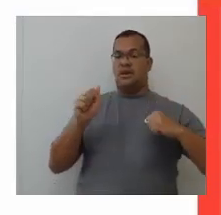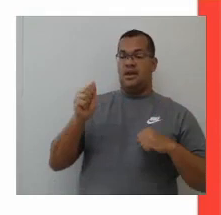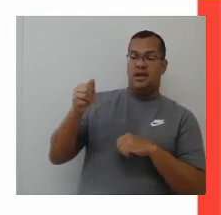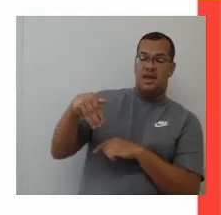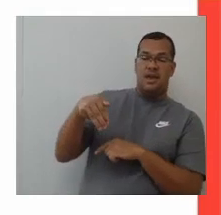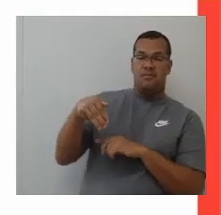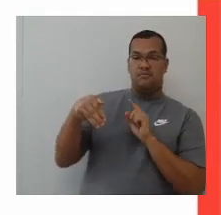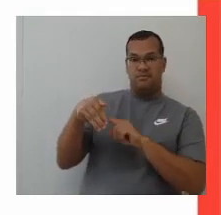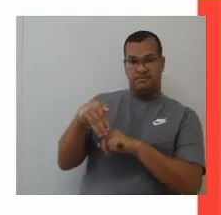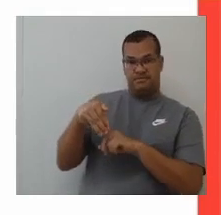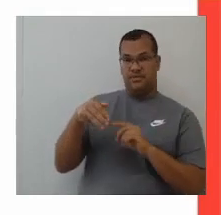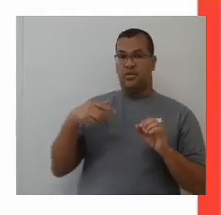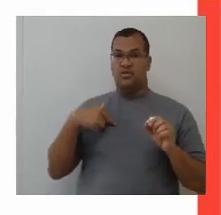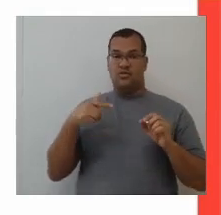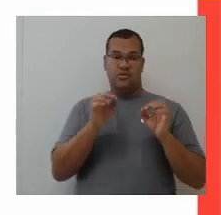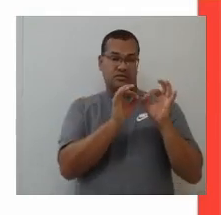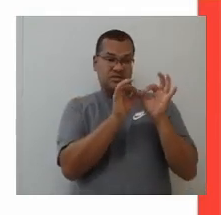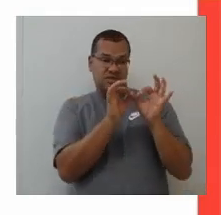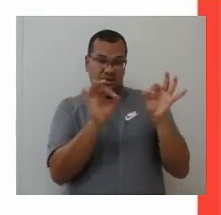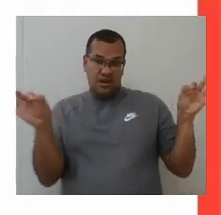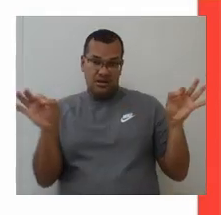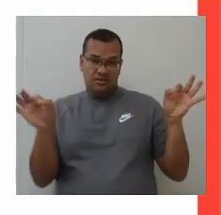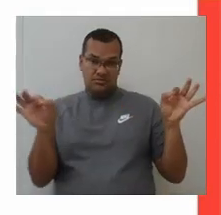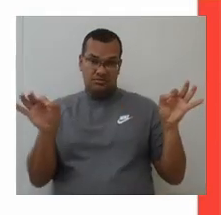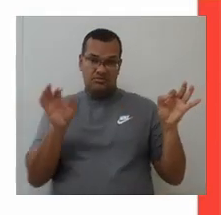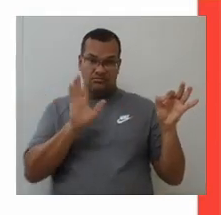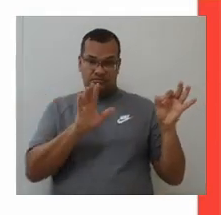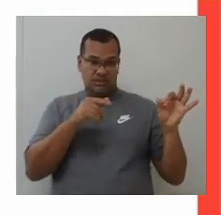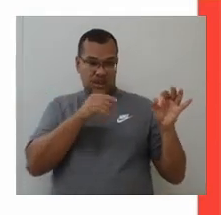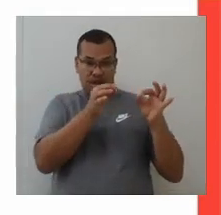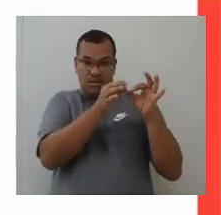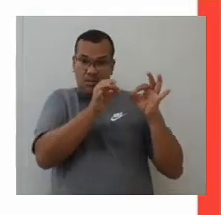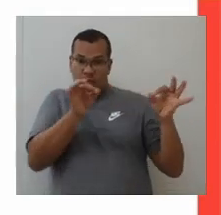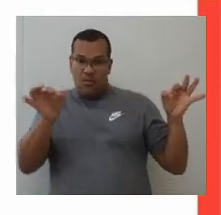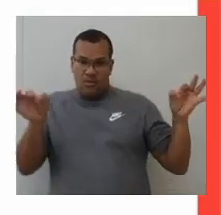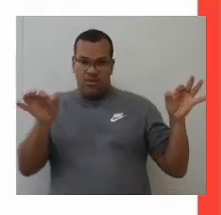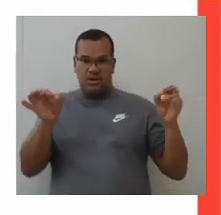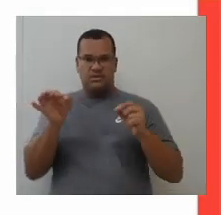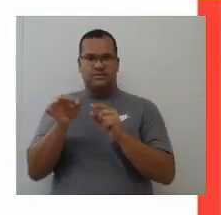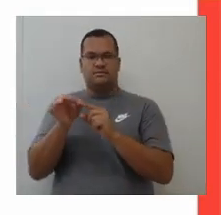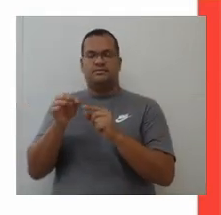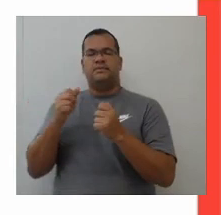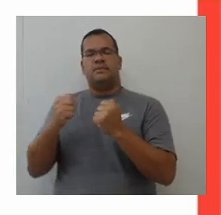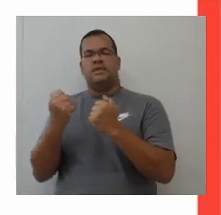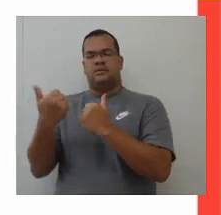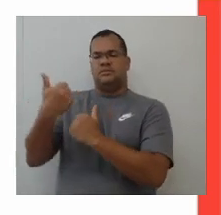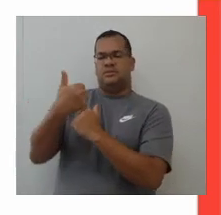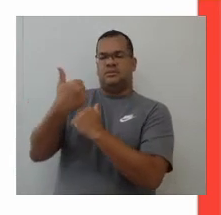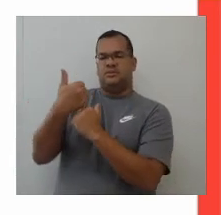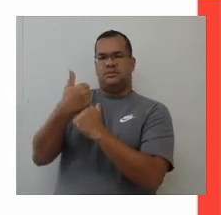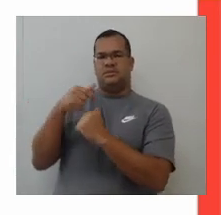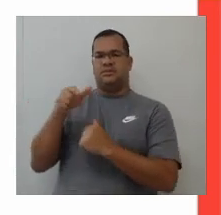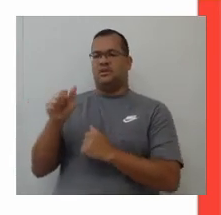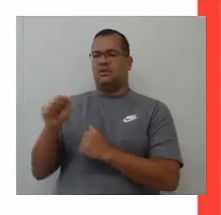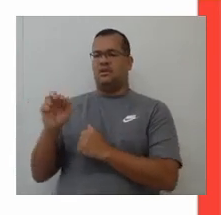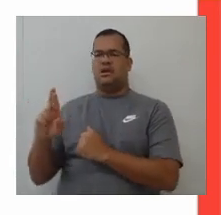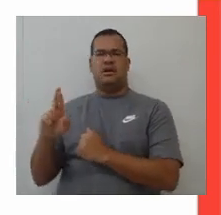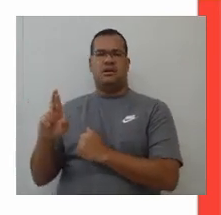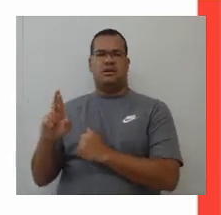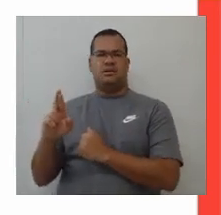for utilizado na oração principal, ele deve ser substituído por are na question